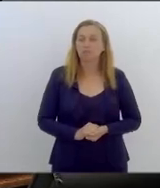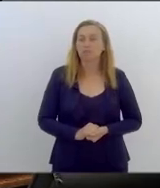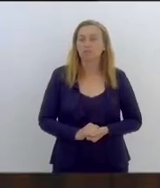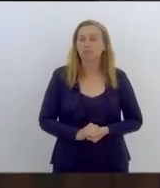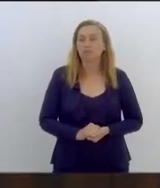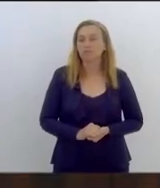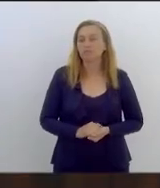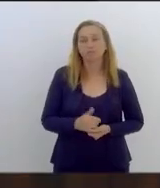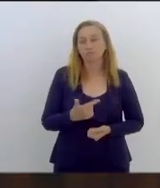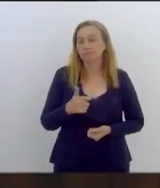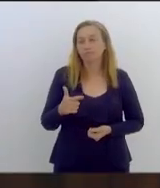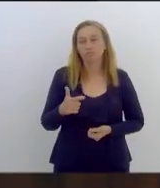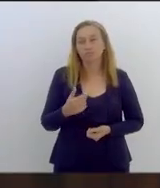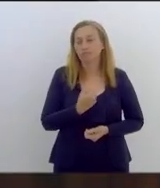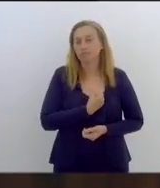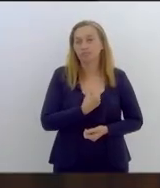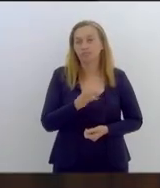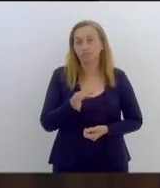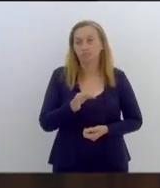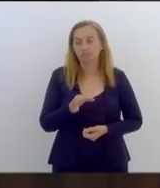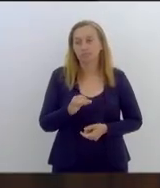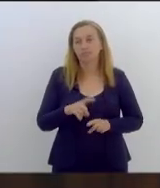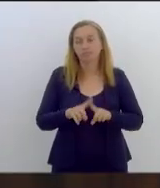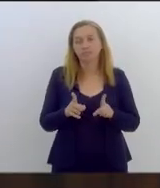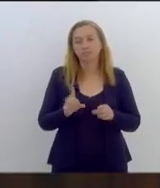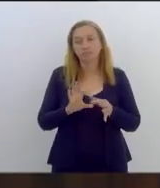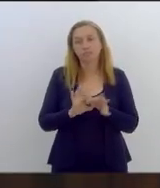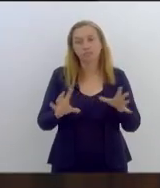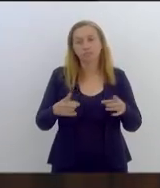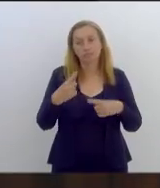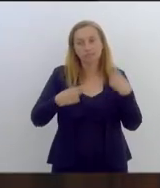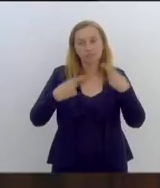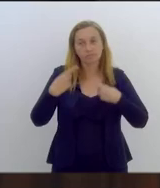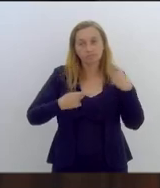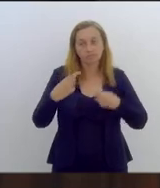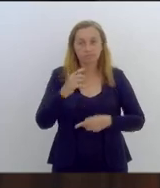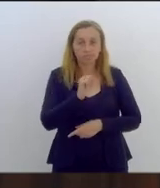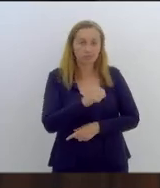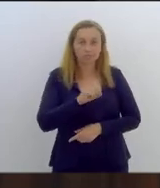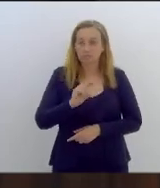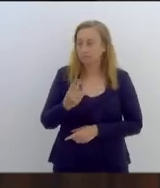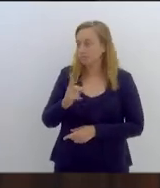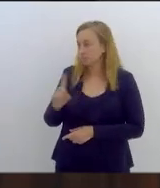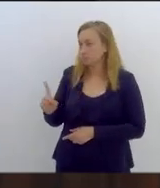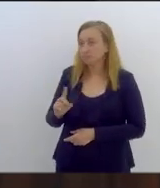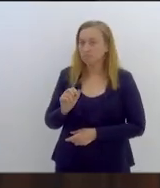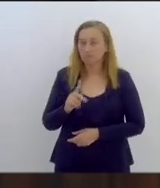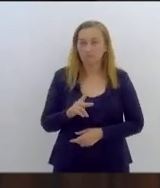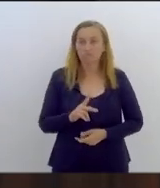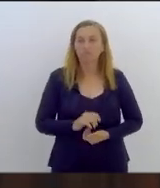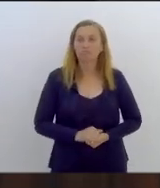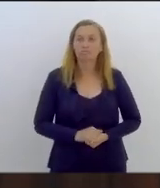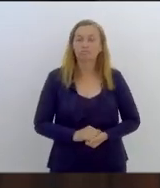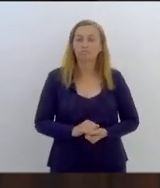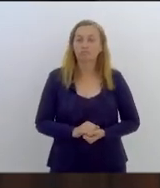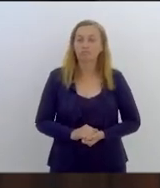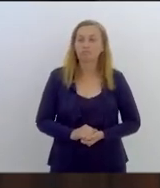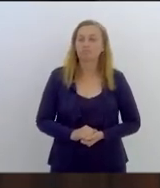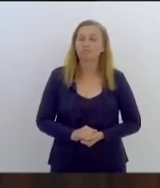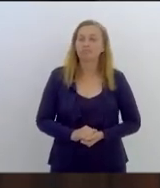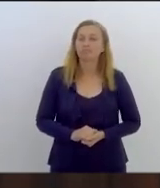Não tem quórum. Mas eu abro para discutir. Se quiserem discutir, sim ou não. Se não, vai lá, ok.